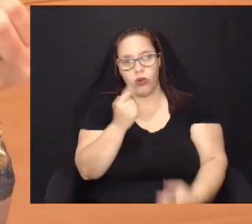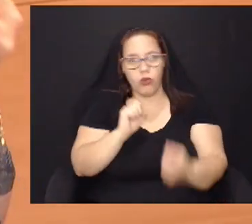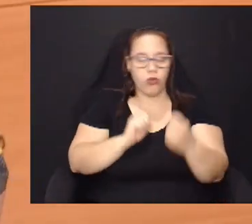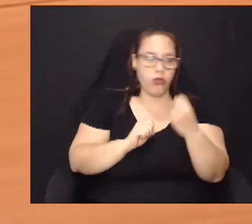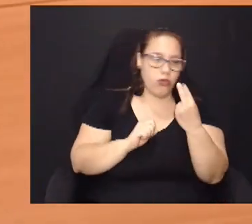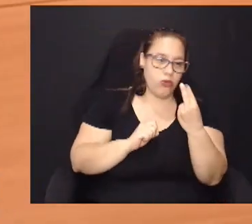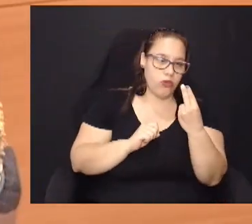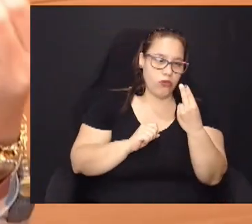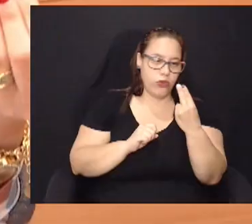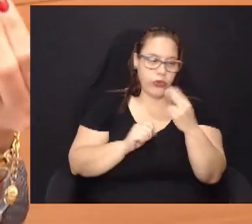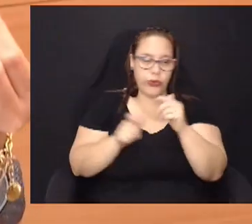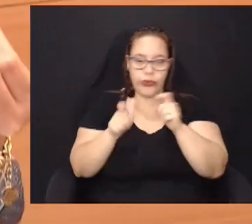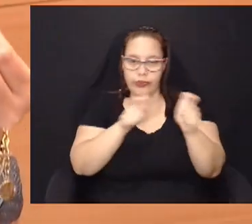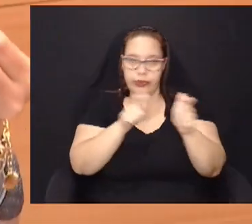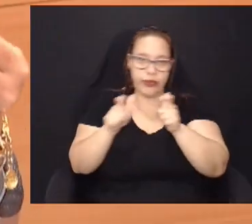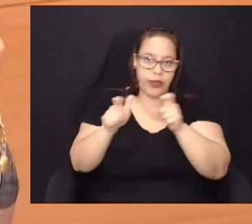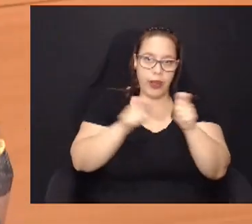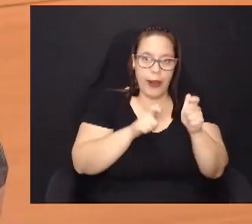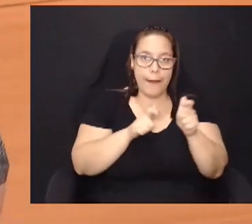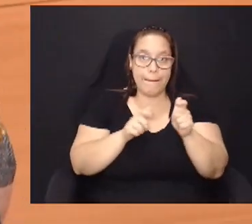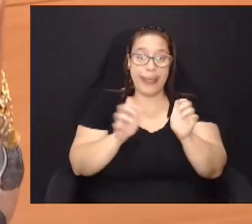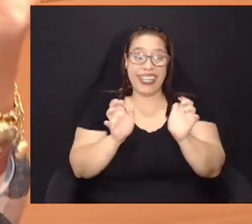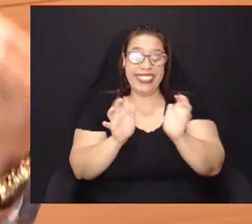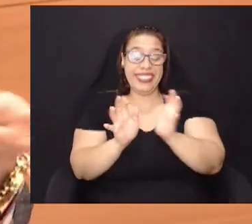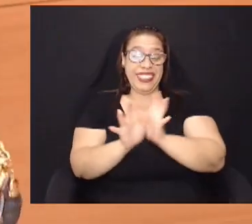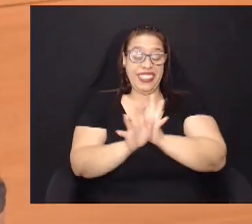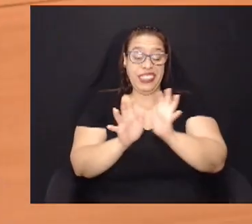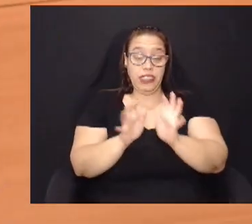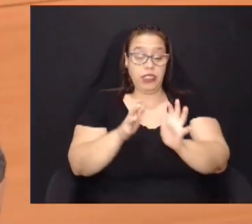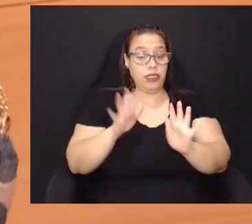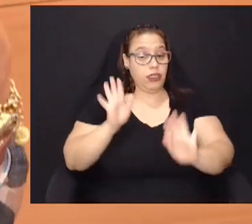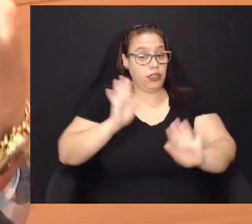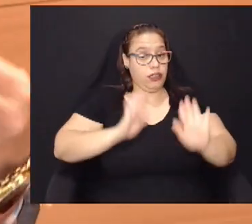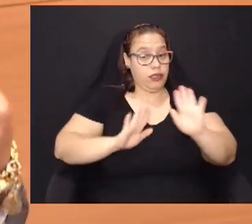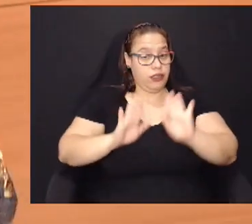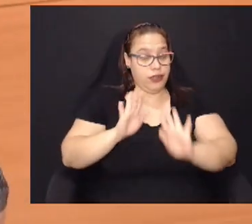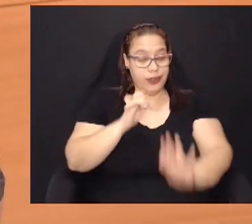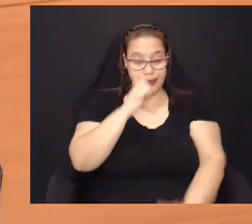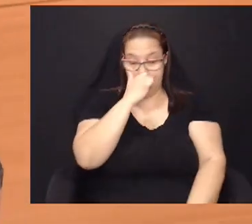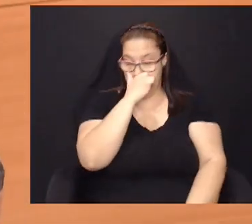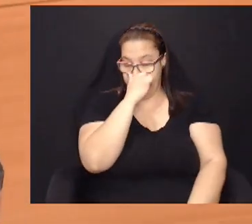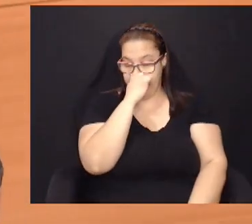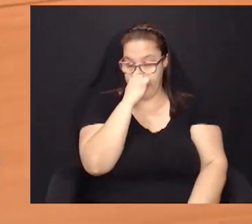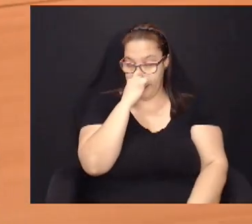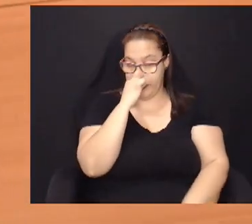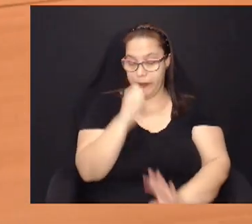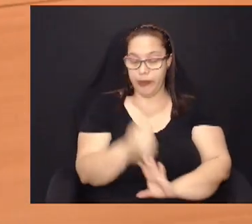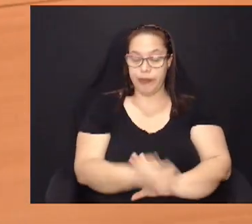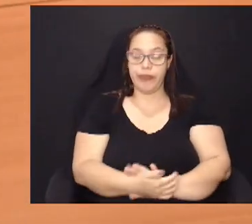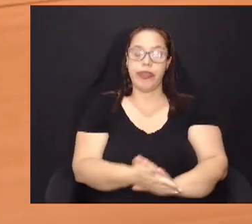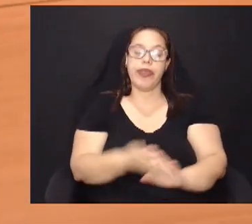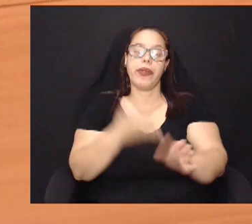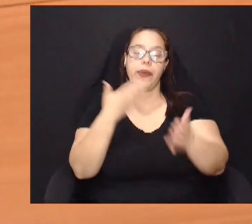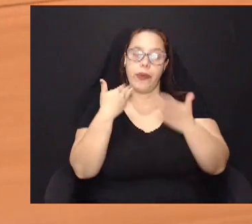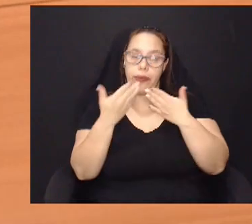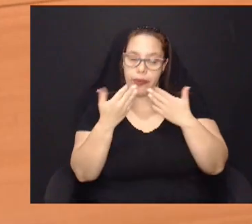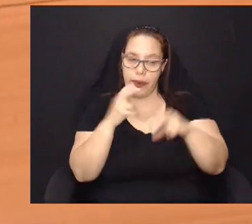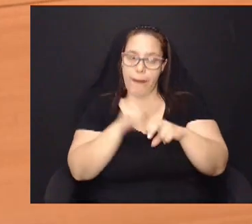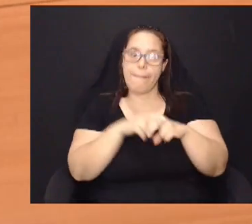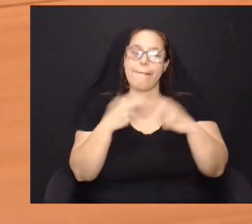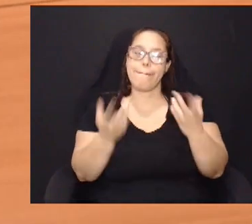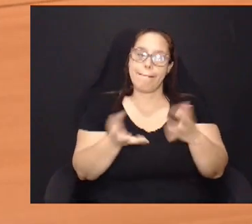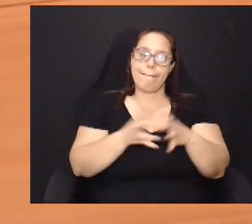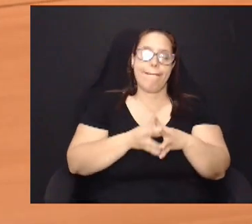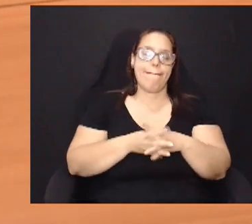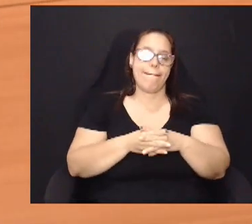dessas regiões que acabam tumultuando, e isso a gente tem trazido para a mesa, tem trazido para conversar. Então, assim, eu